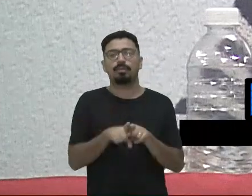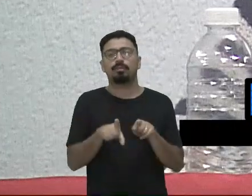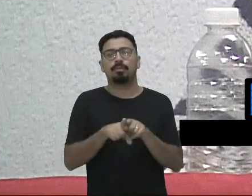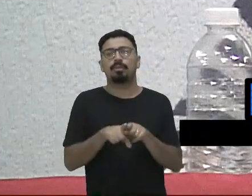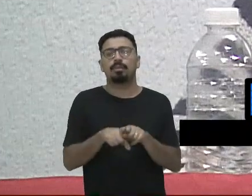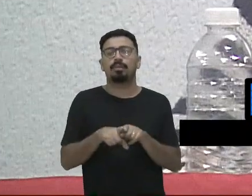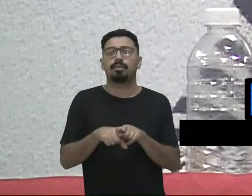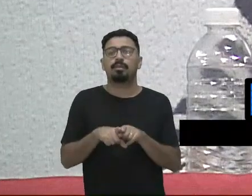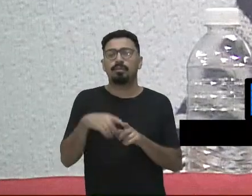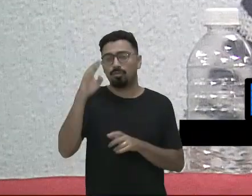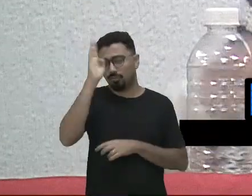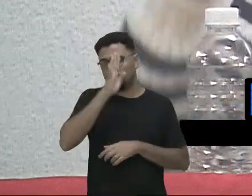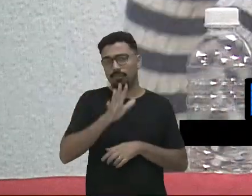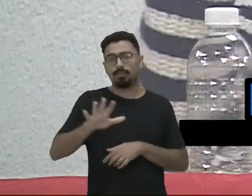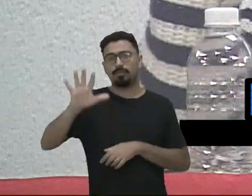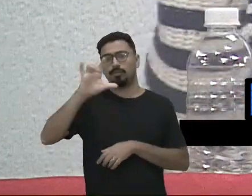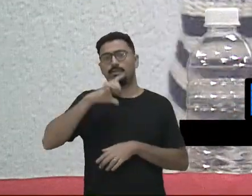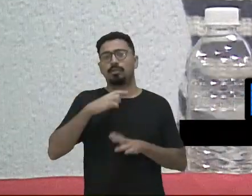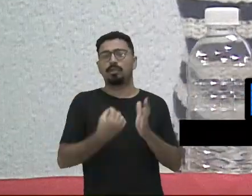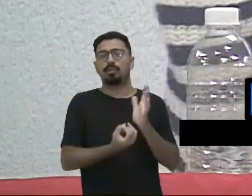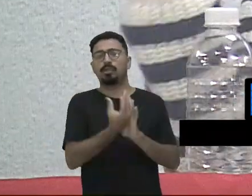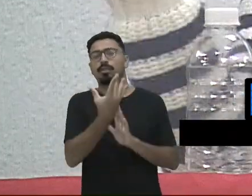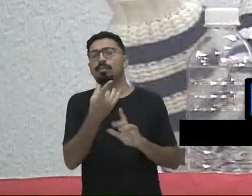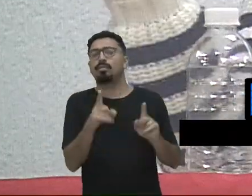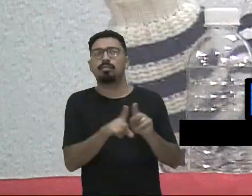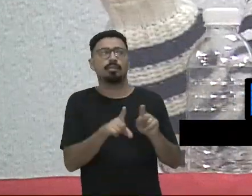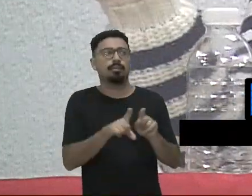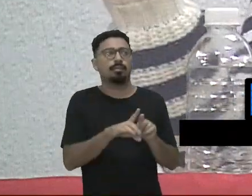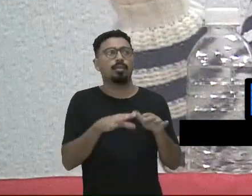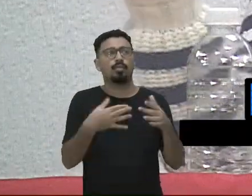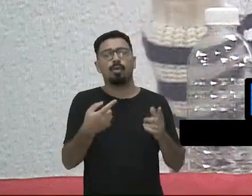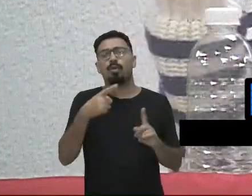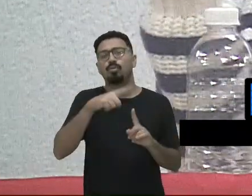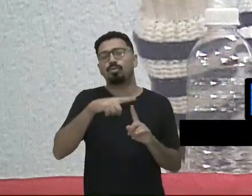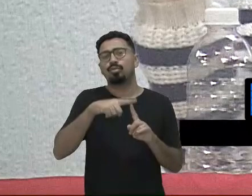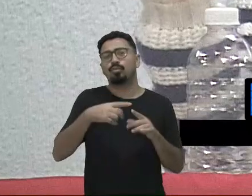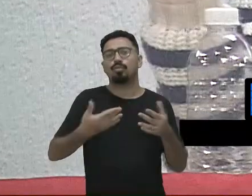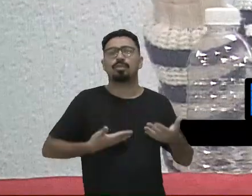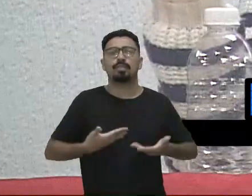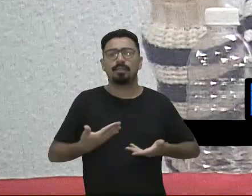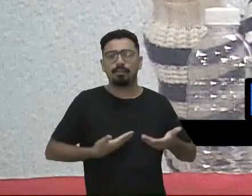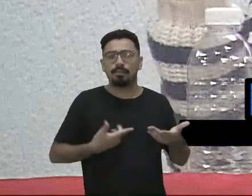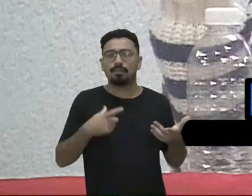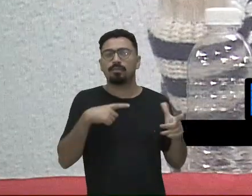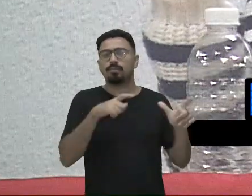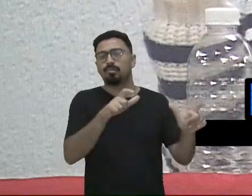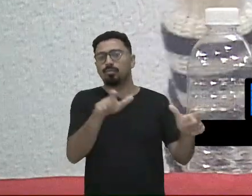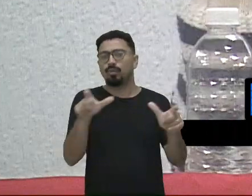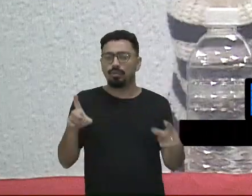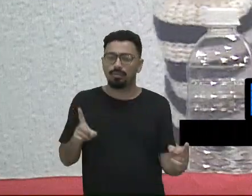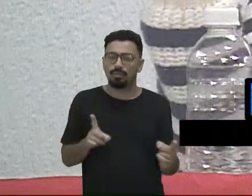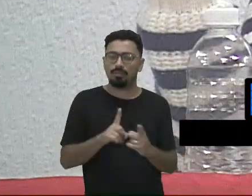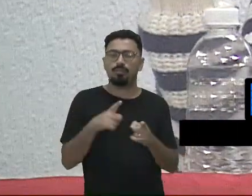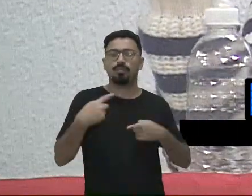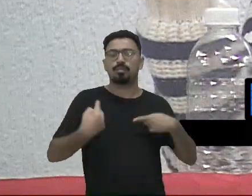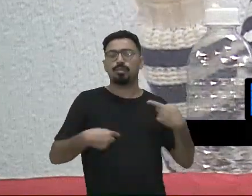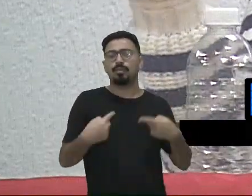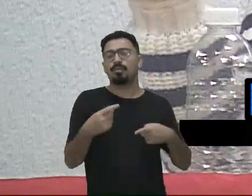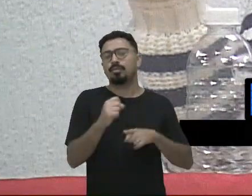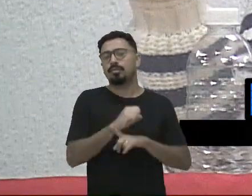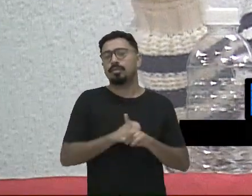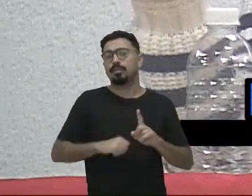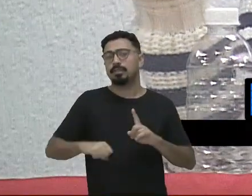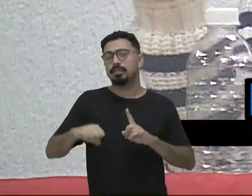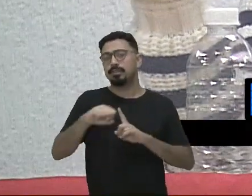ano seguinte, já definindo quais são os tipos de serviços e unidades de atendimento que a política, esse sistema único, vai